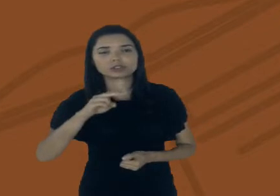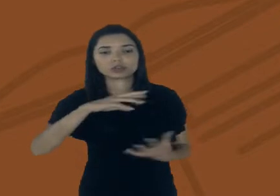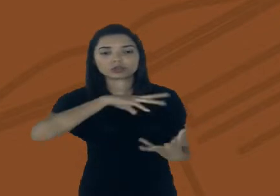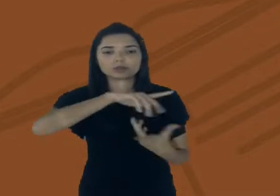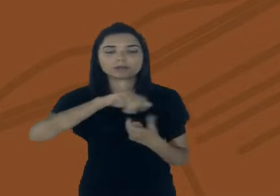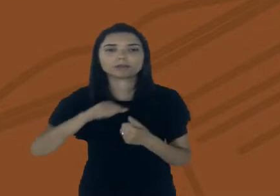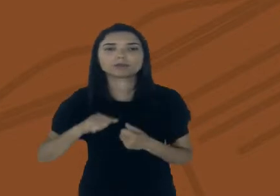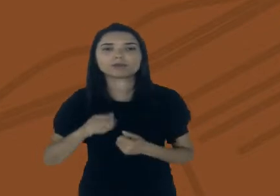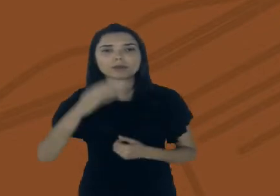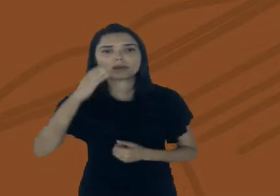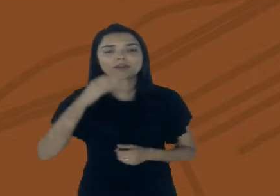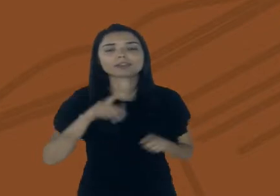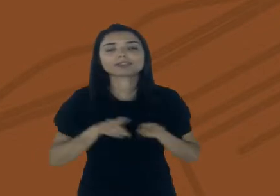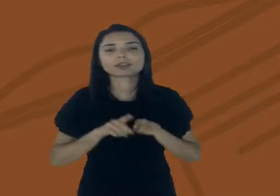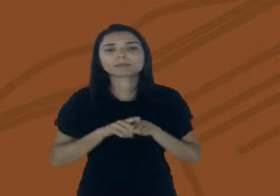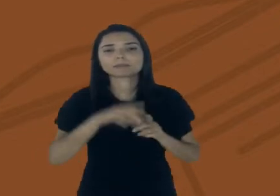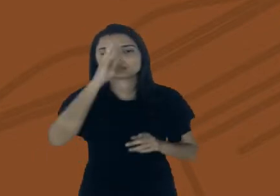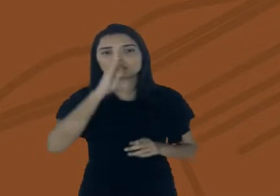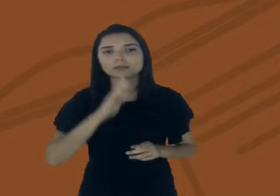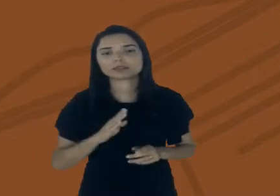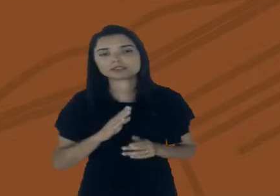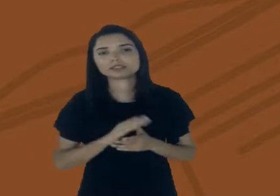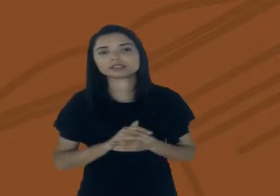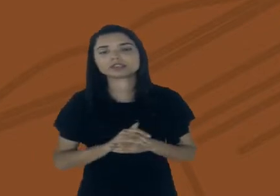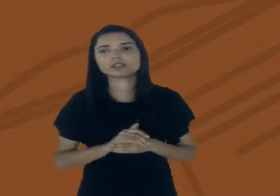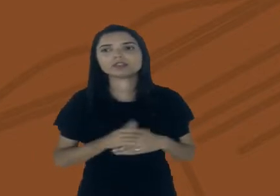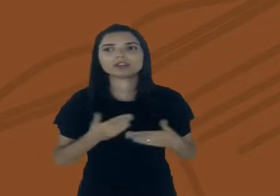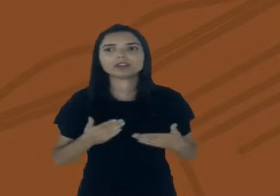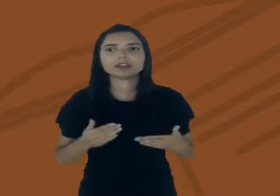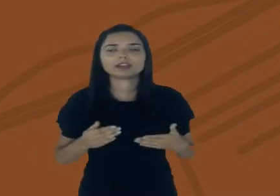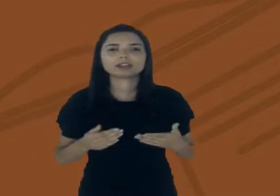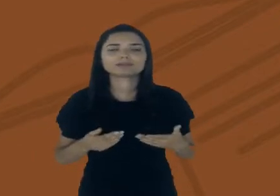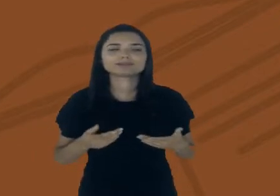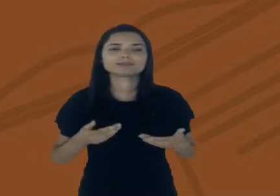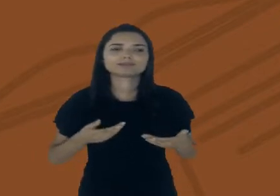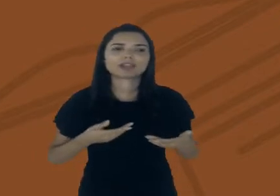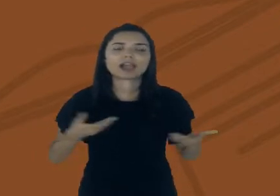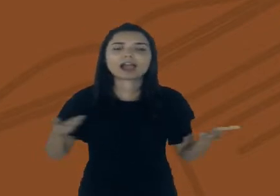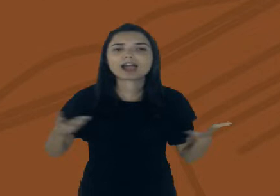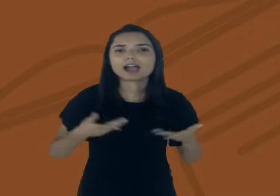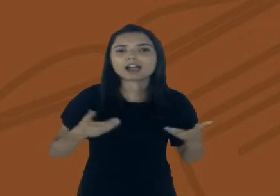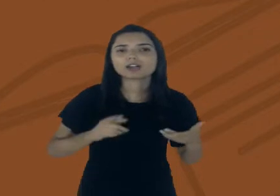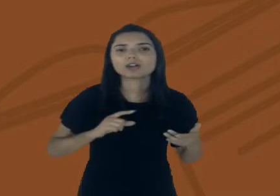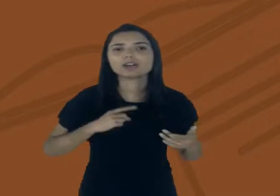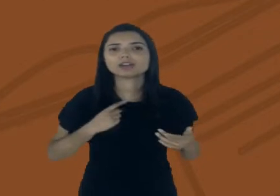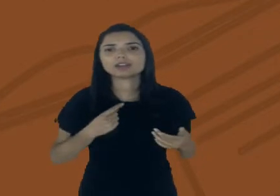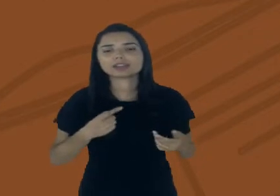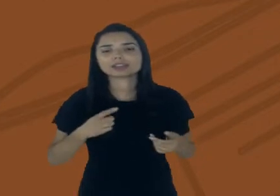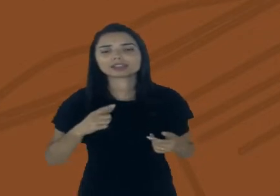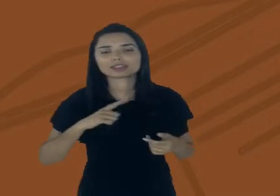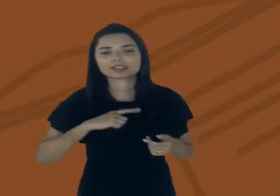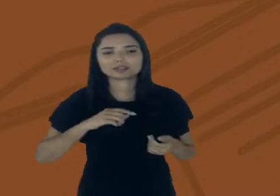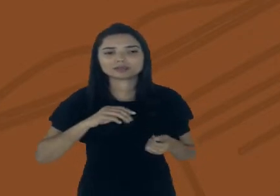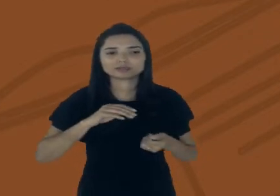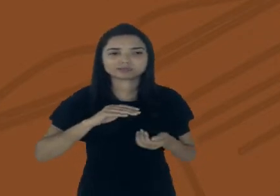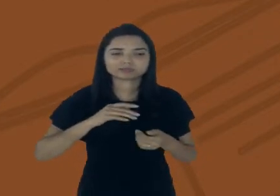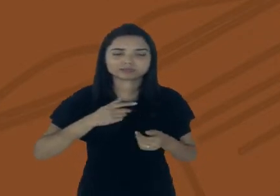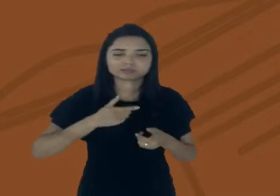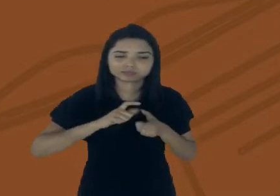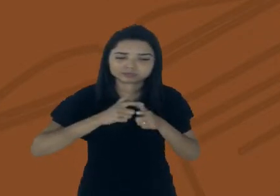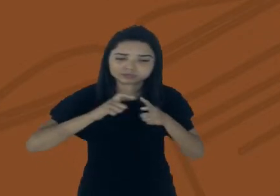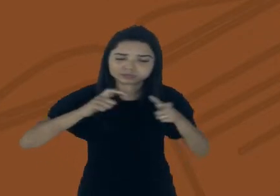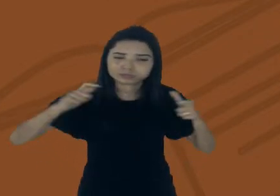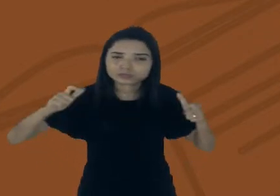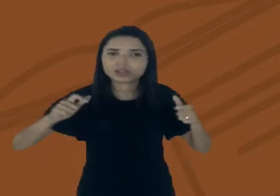Nos últimos tempos, podemos dizer que estamos vivendo uma verdadeira epidemia do problema, com um aumento expressivo do número de